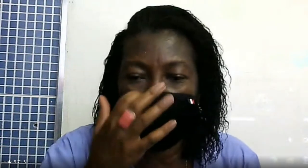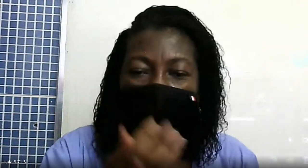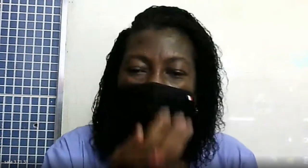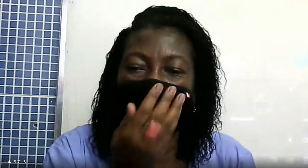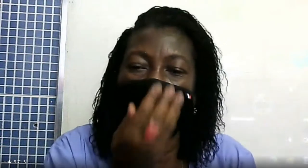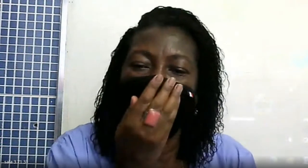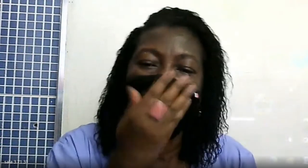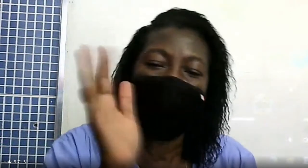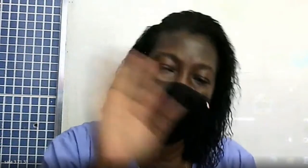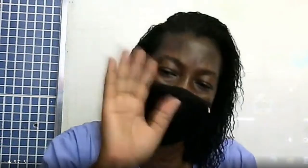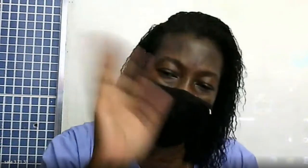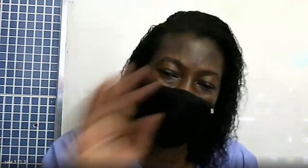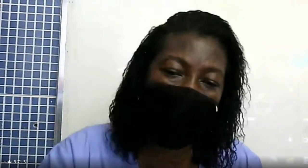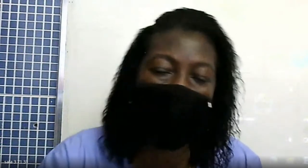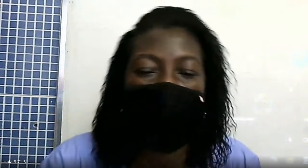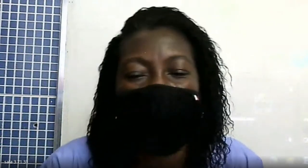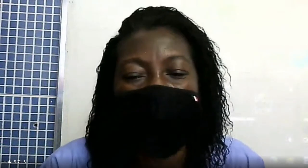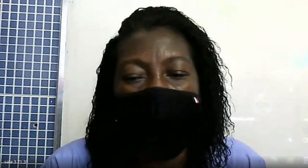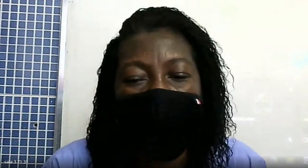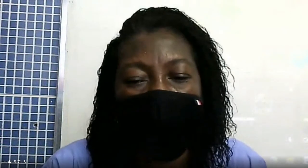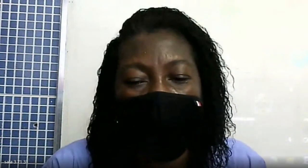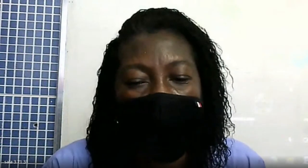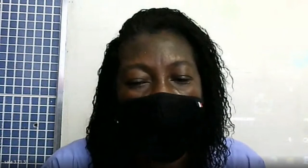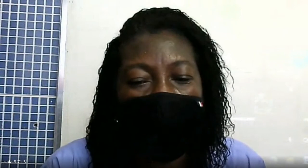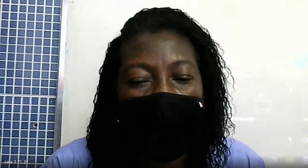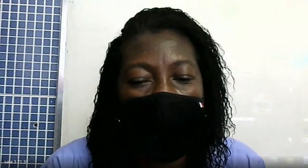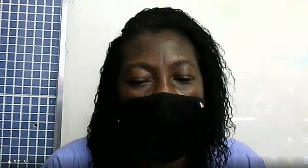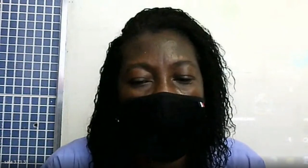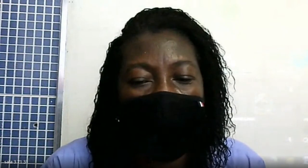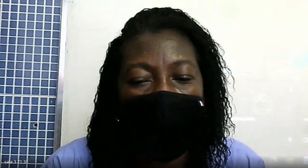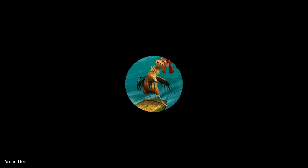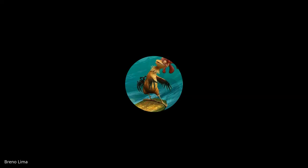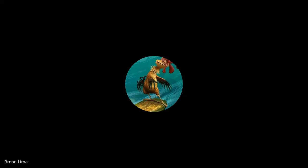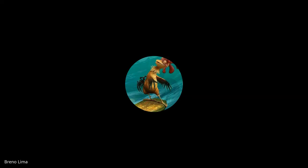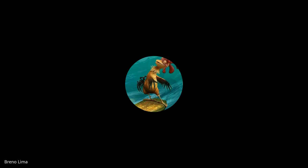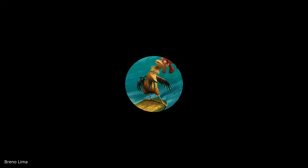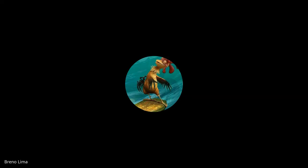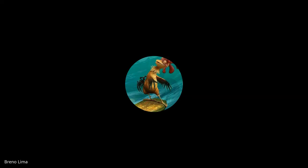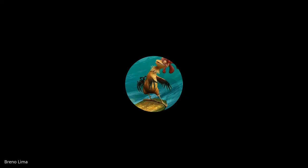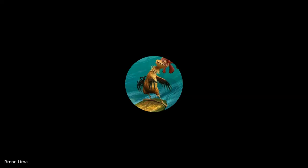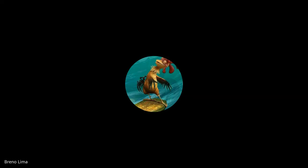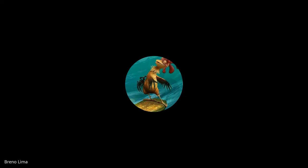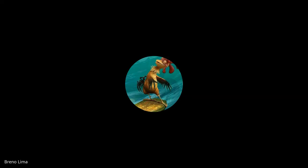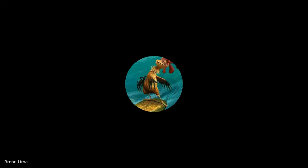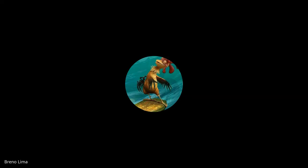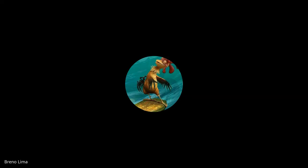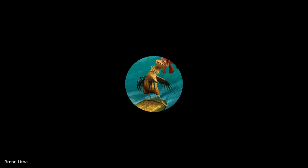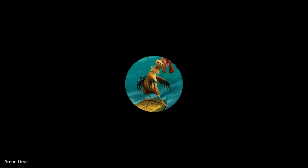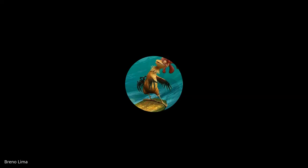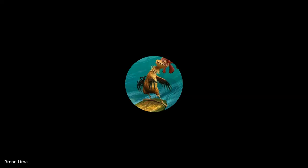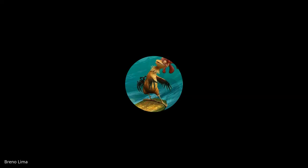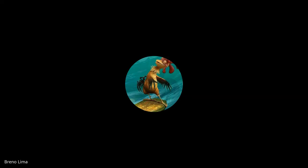até semana que vem. Tchau, tchau. Deus abençoe. Vou interromper aqui no sábado. Professor, bom final de semana, até semana que vem.